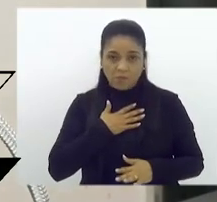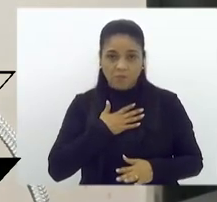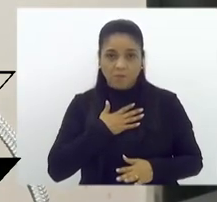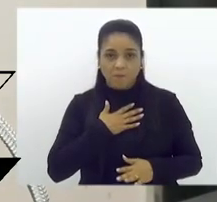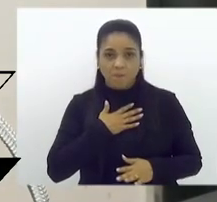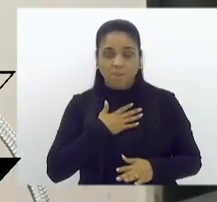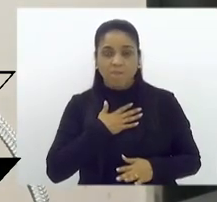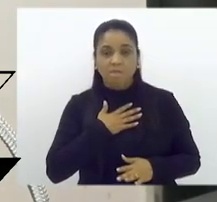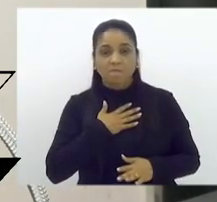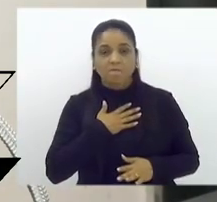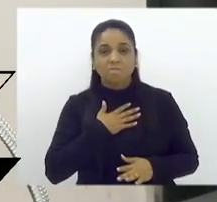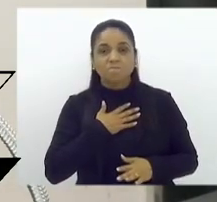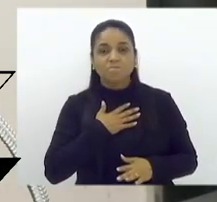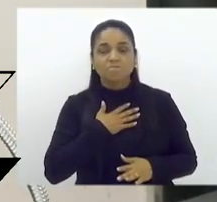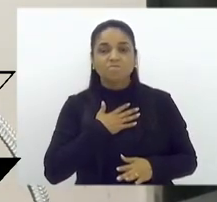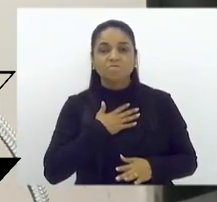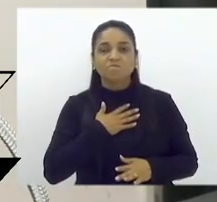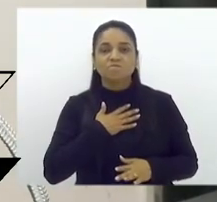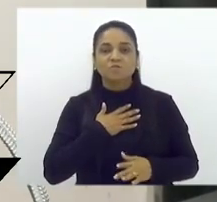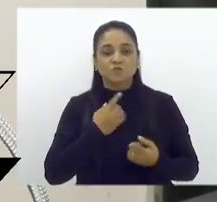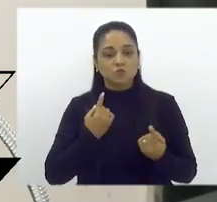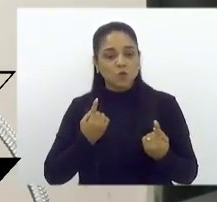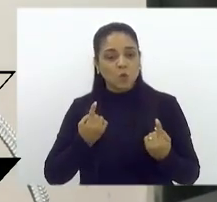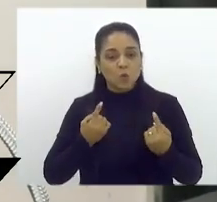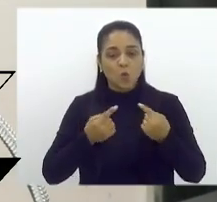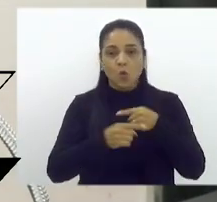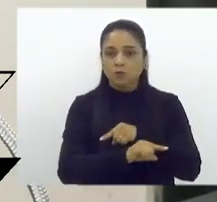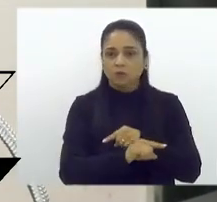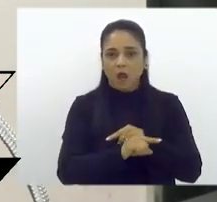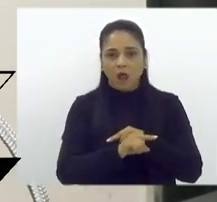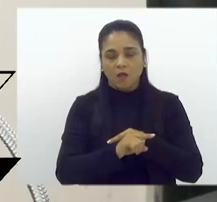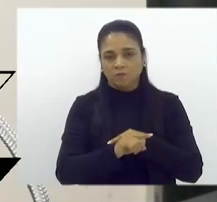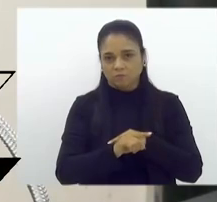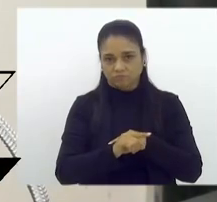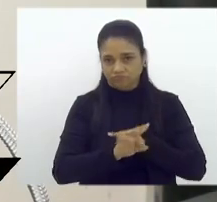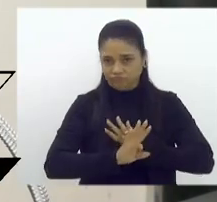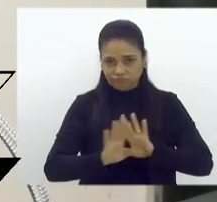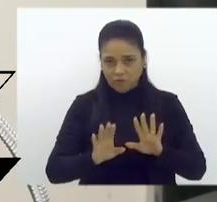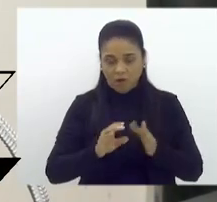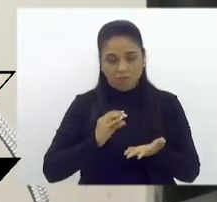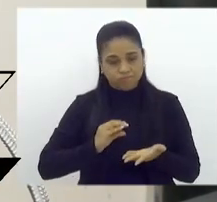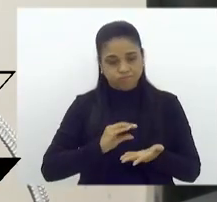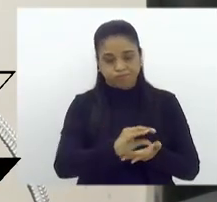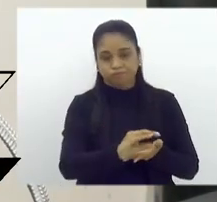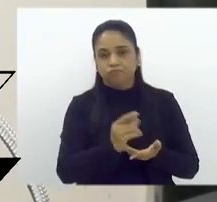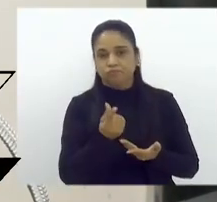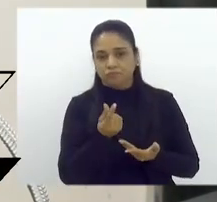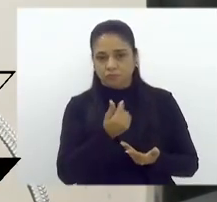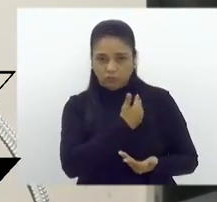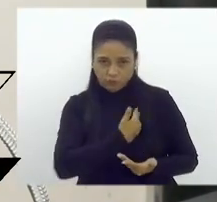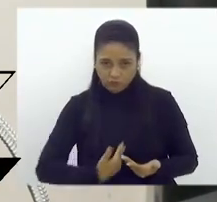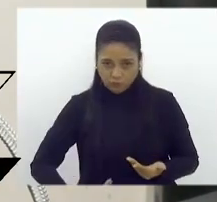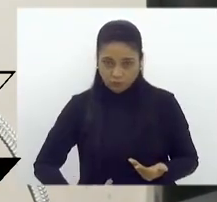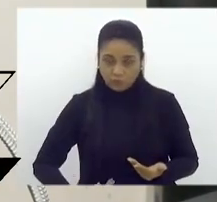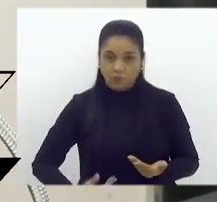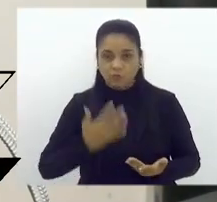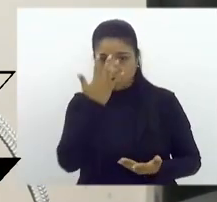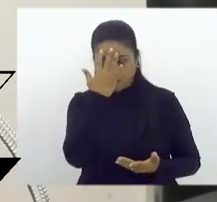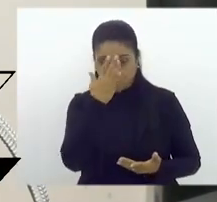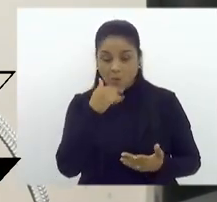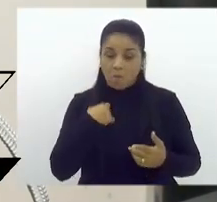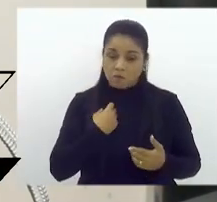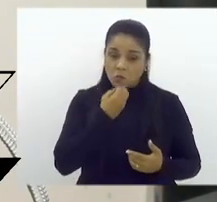filio àquela tese de ser contrário a recurso público no carnaval. Mas, como o bom é inimigo do